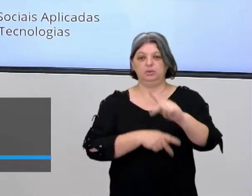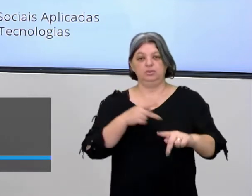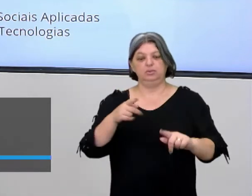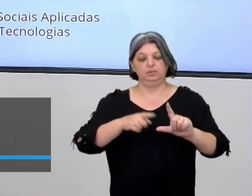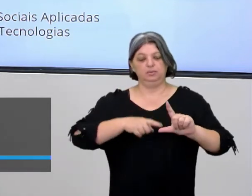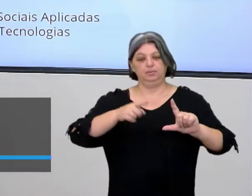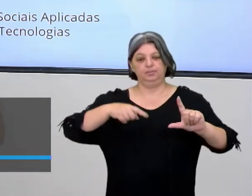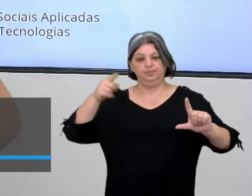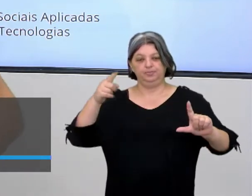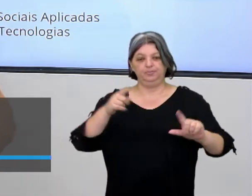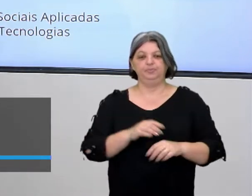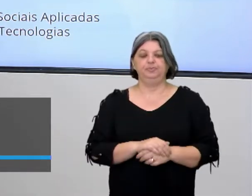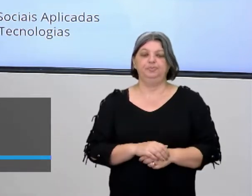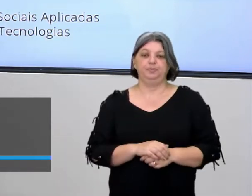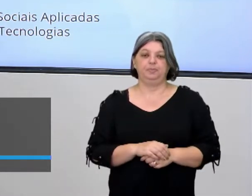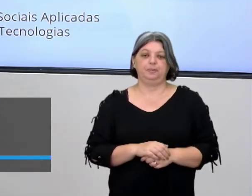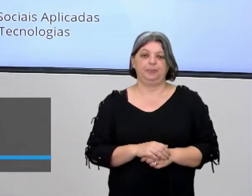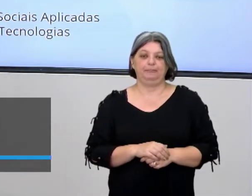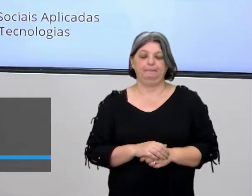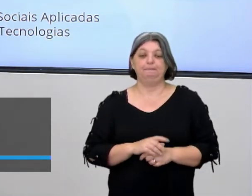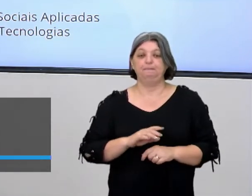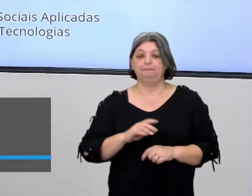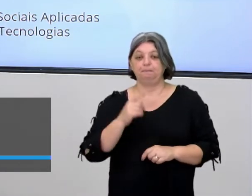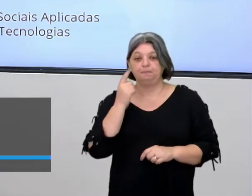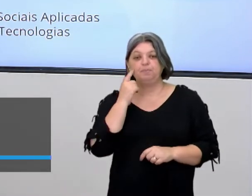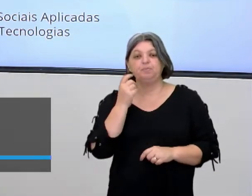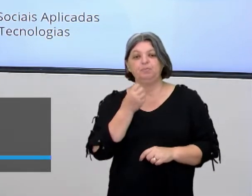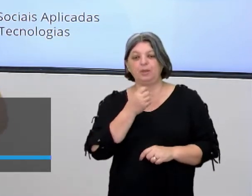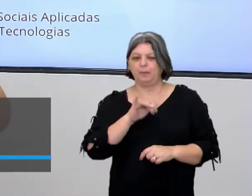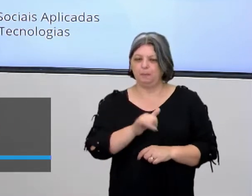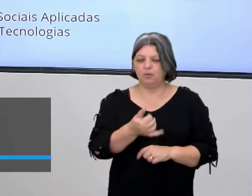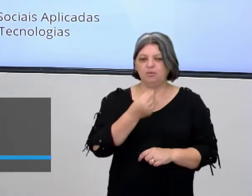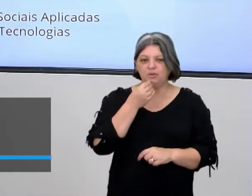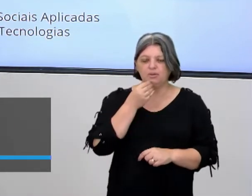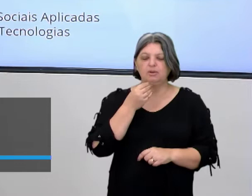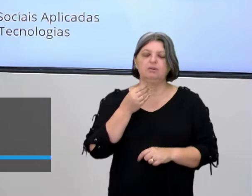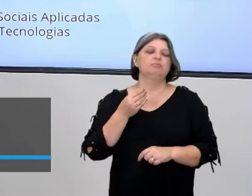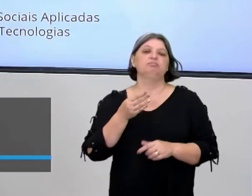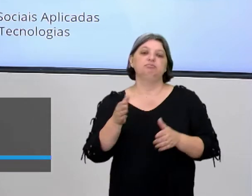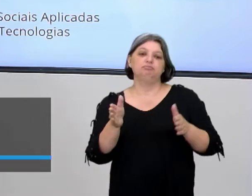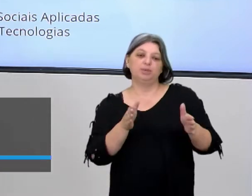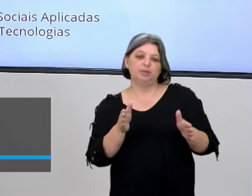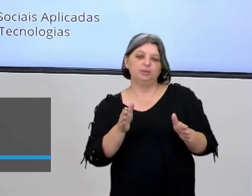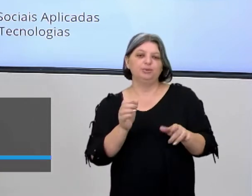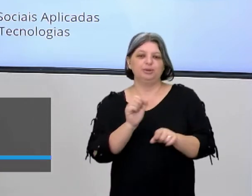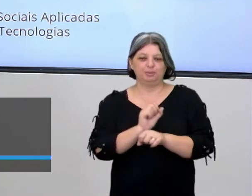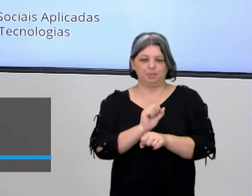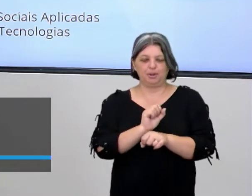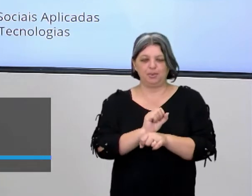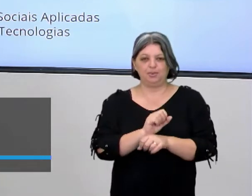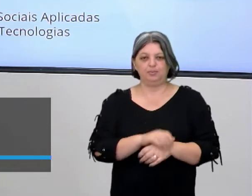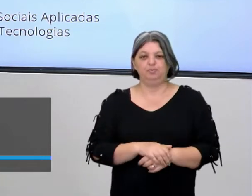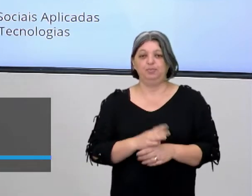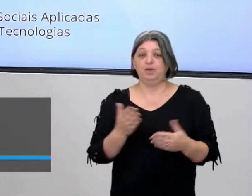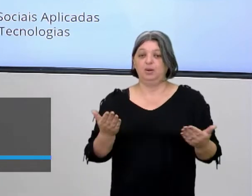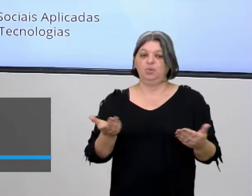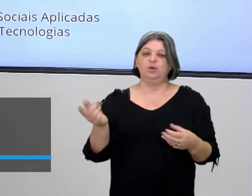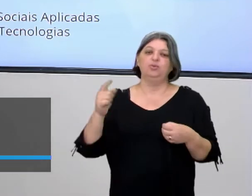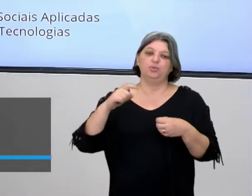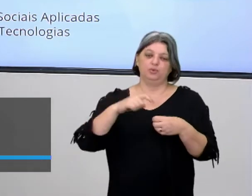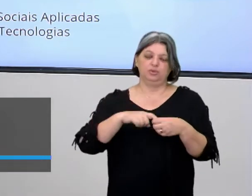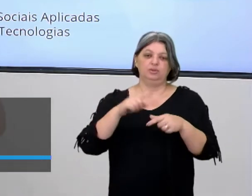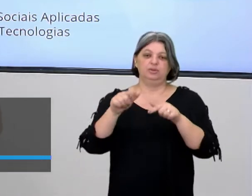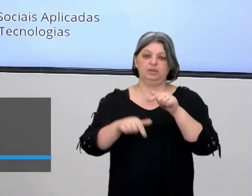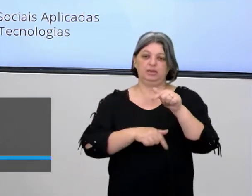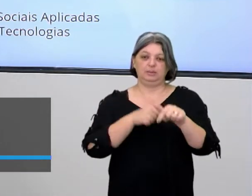com vocês? Eu espero que tenham aproveitado aí esses dias, né, de recesso, vamos dizer assim, e a gente está retornando aí para